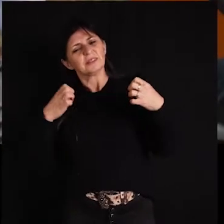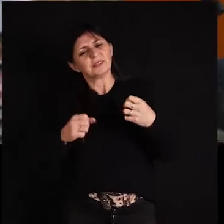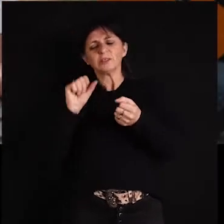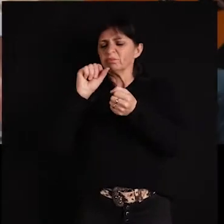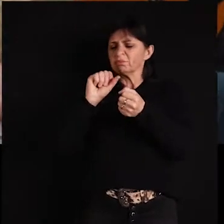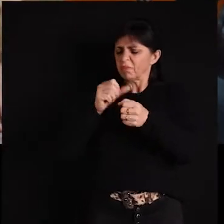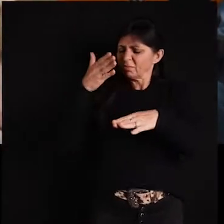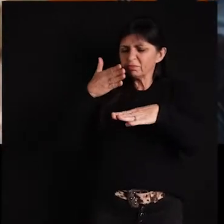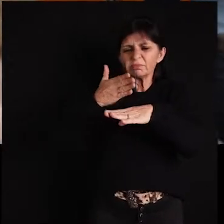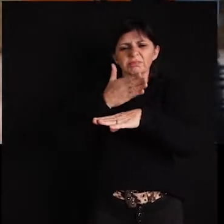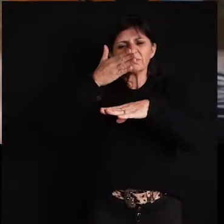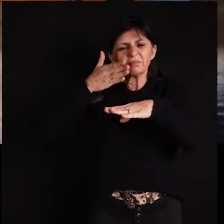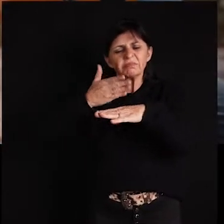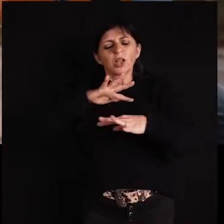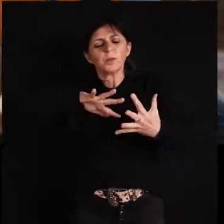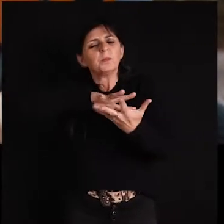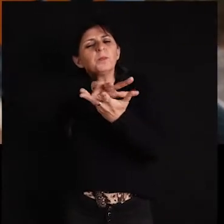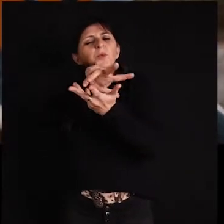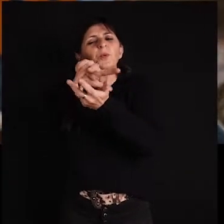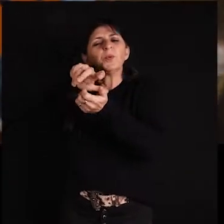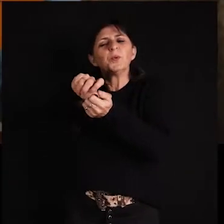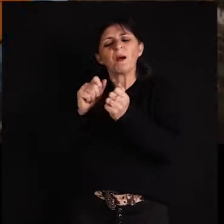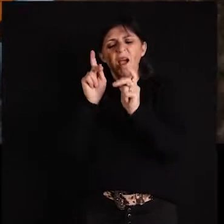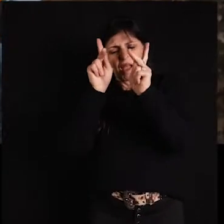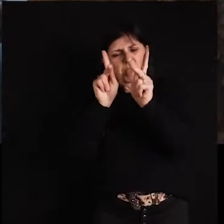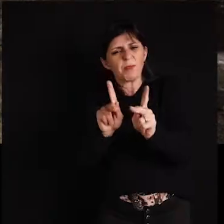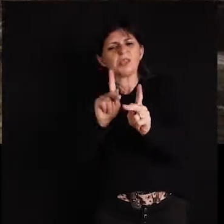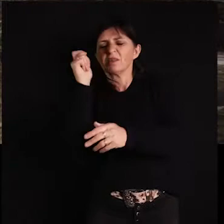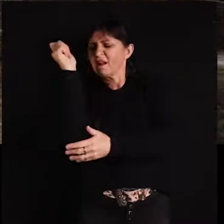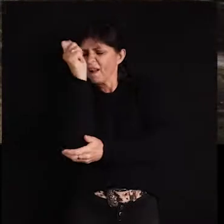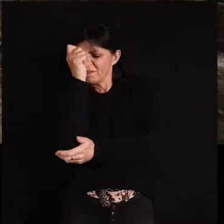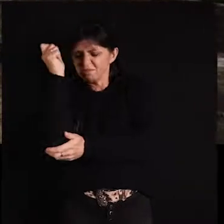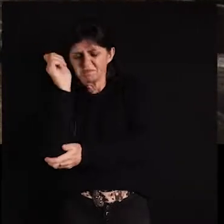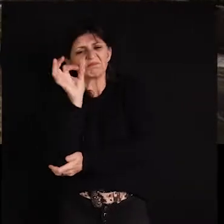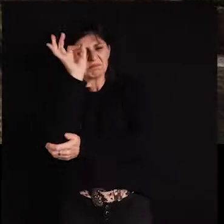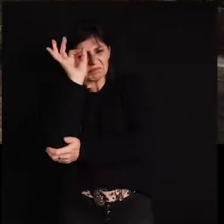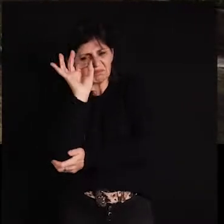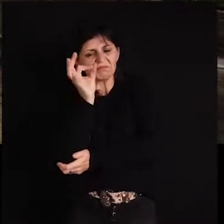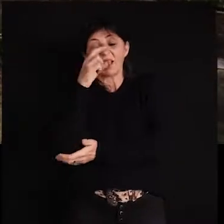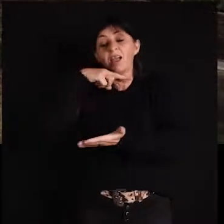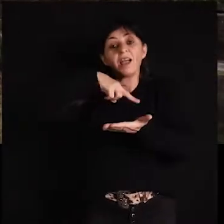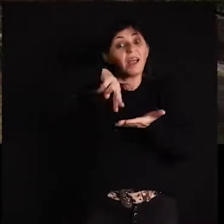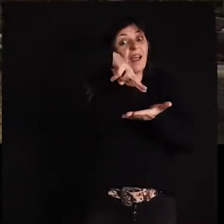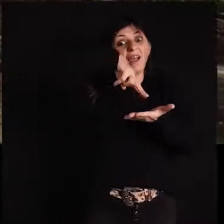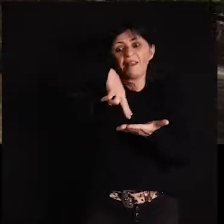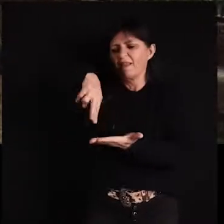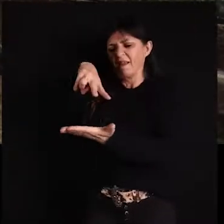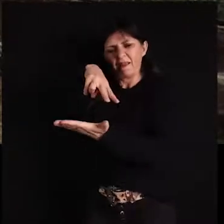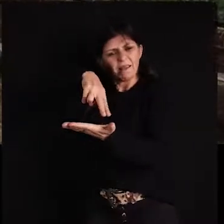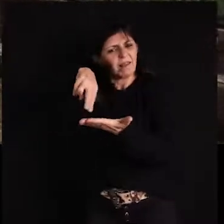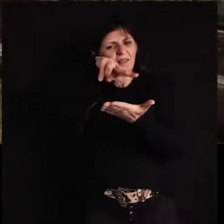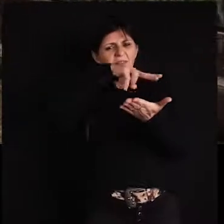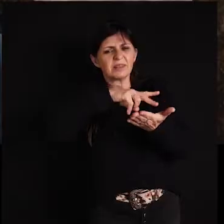Faz parte do mundo do homem campeiro dançar altaneiro